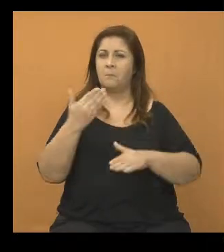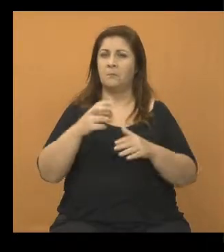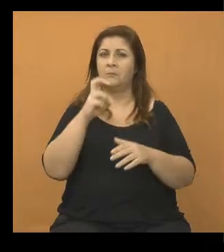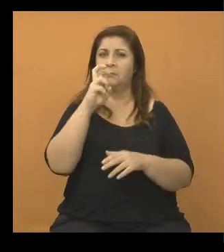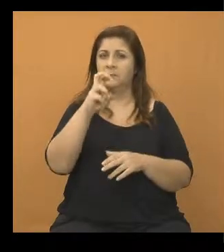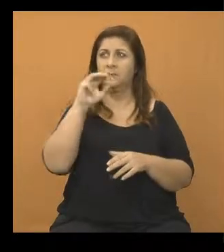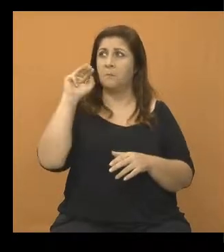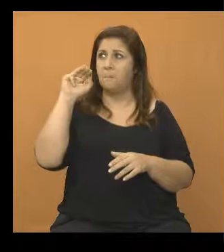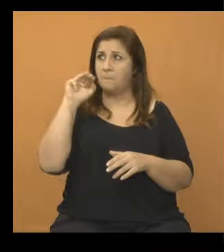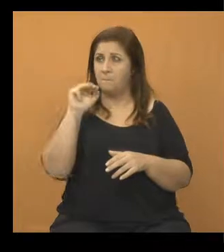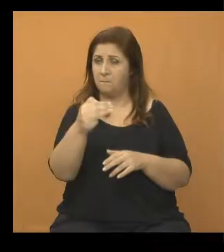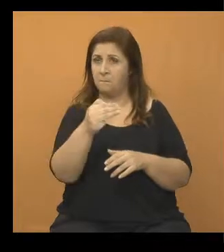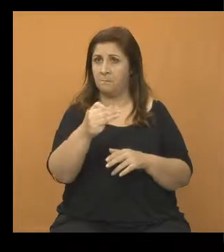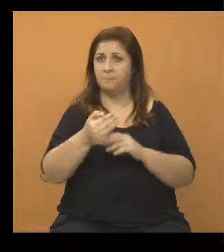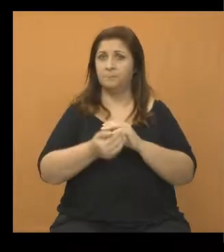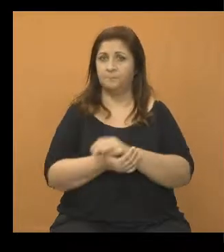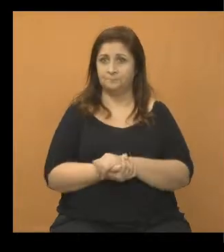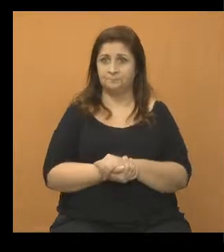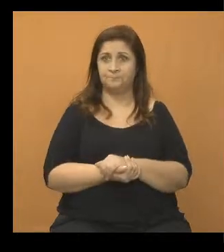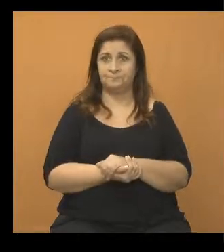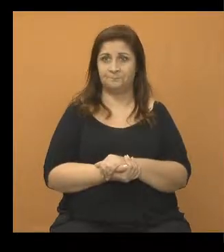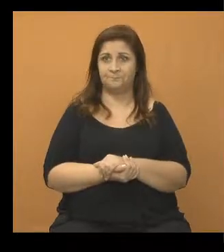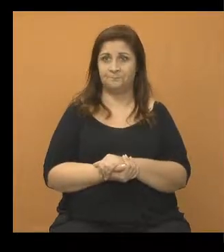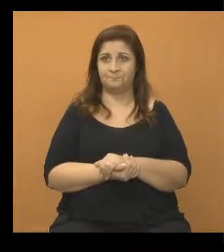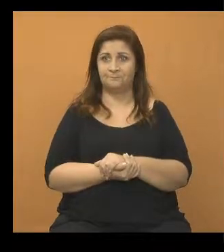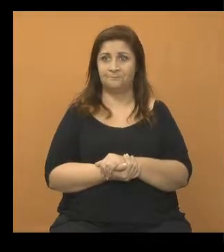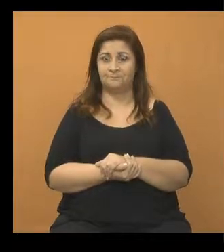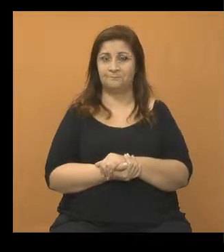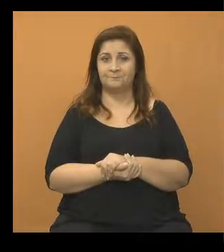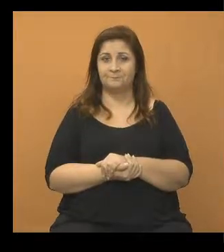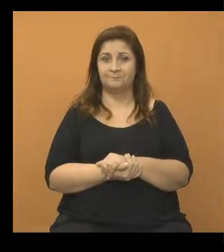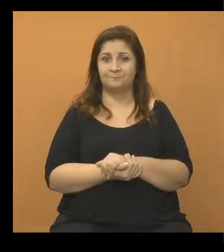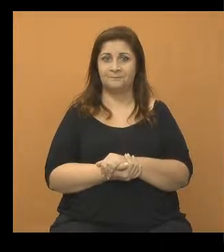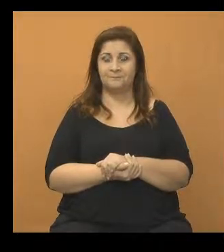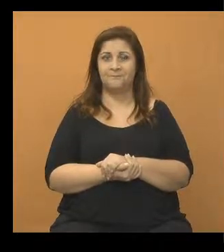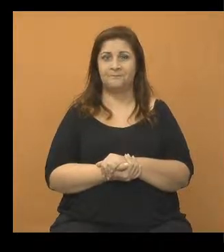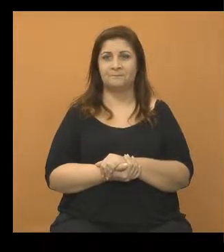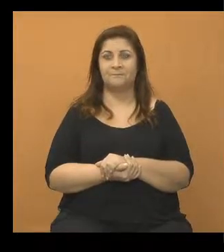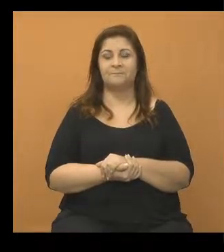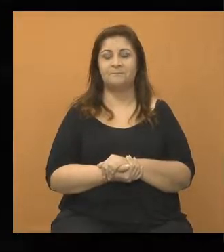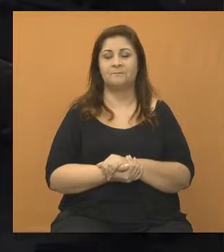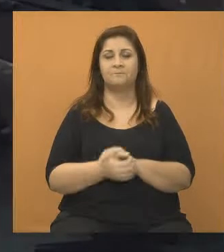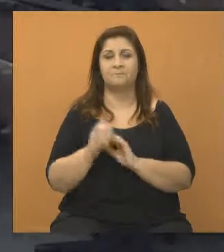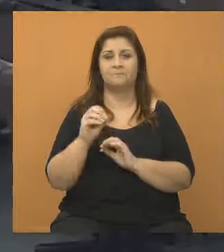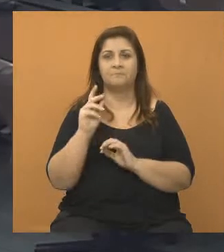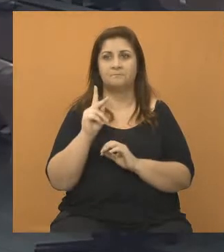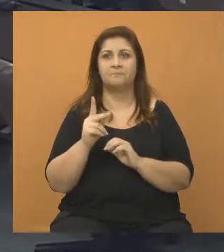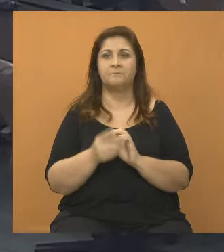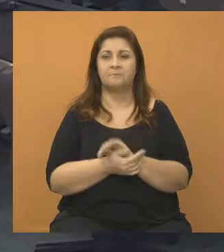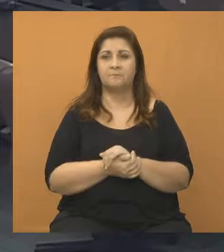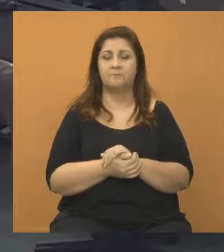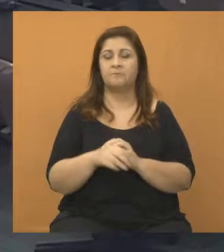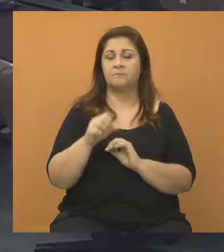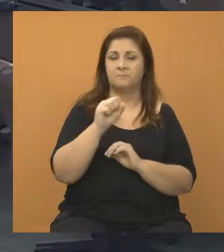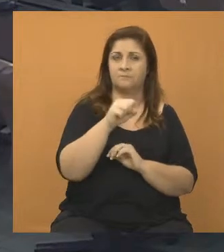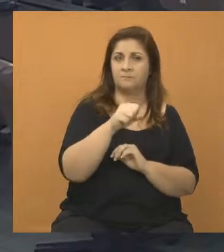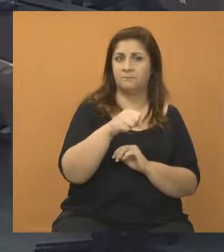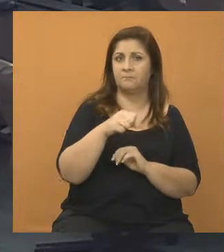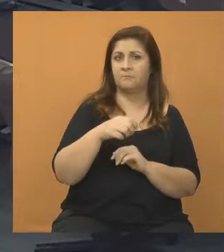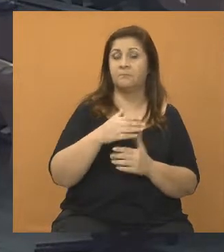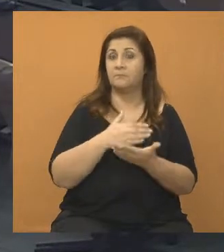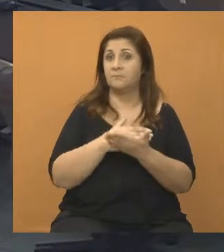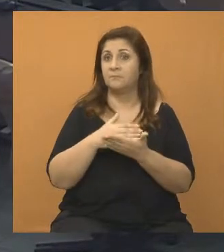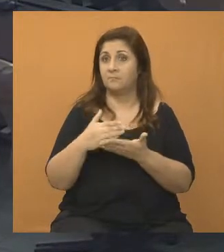para esses, algo em torno esses disso. Projetos expressos aqui. Sim. Tá. Você tem a gente